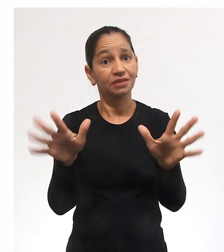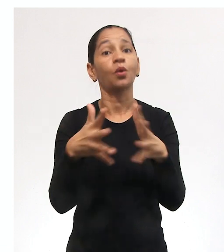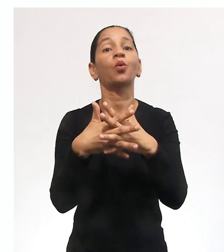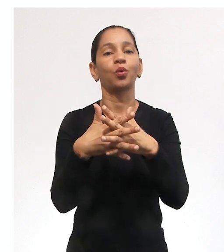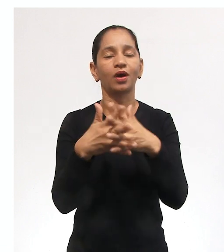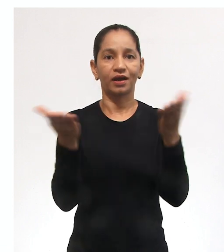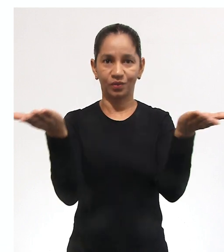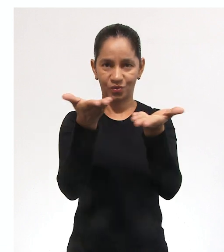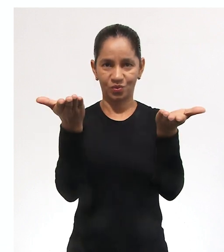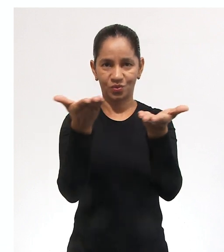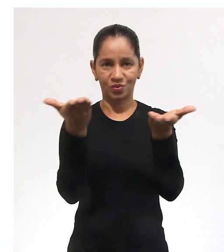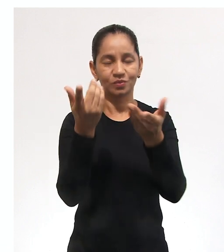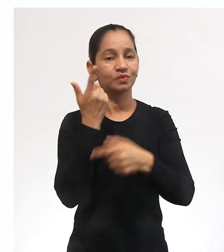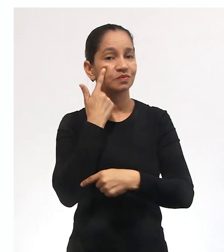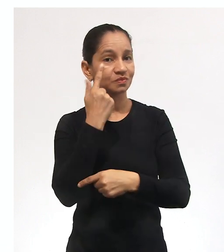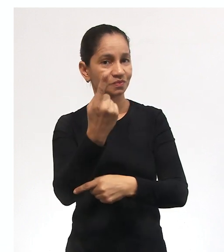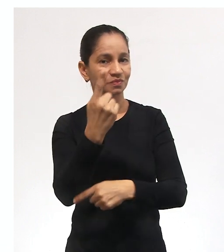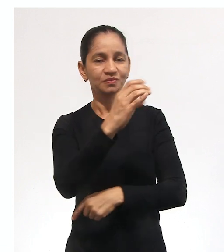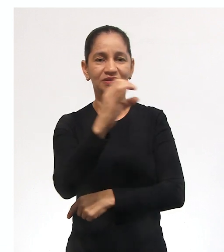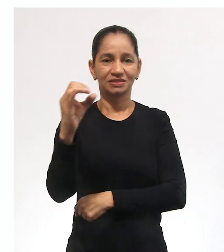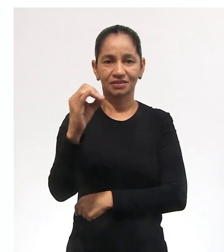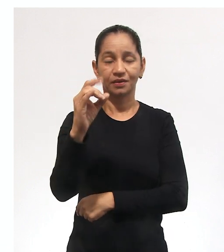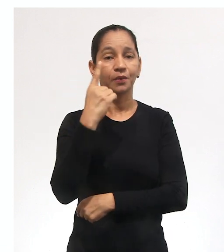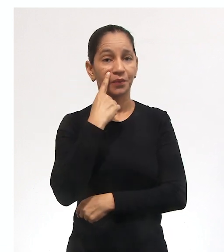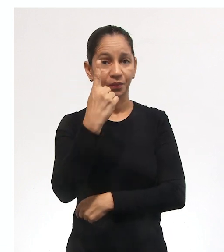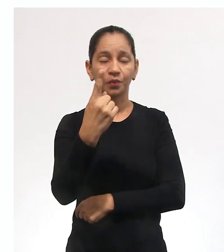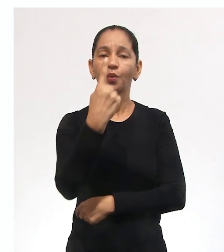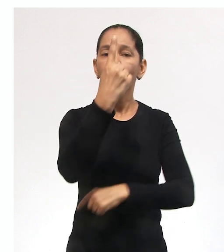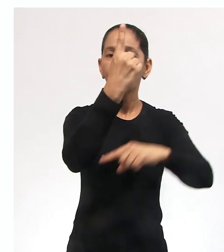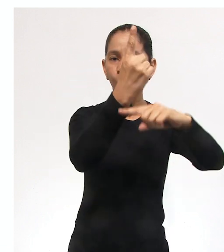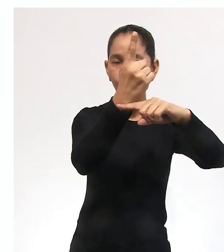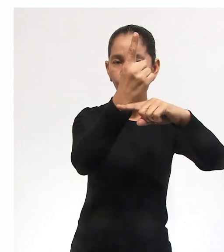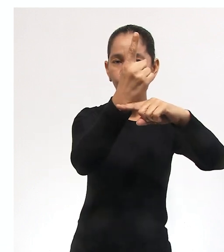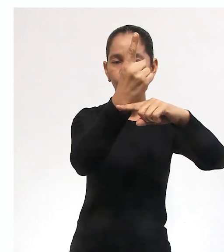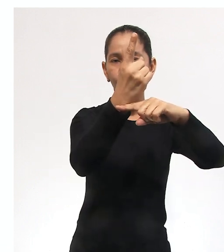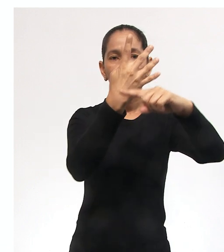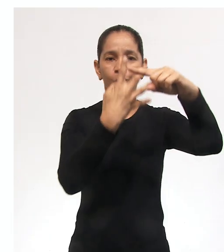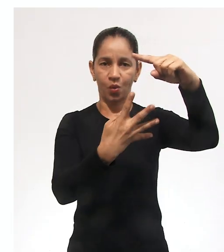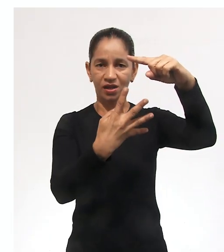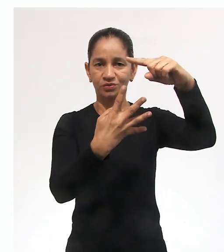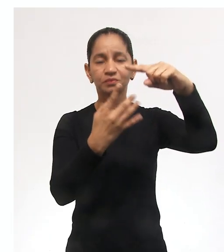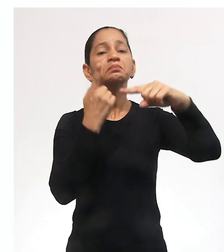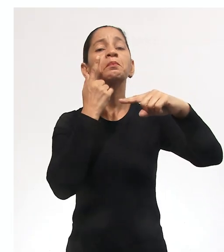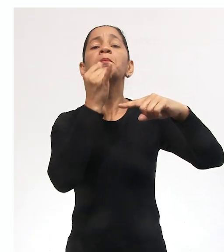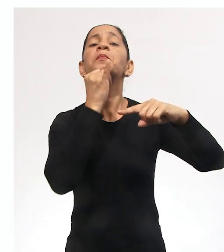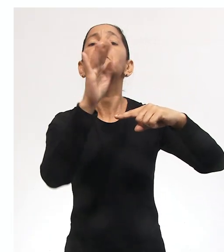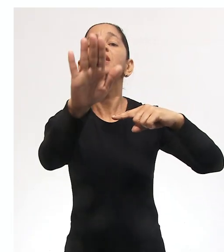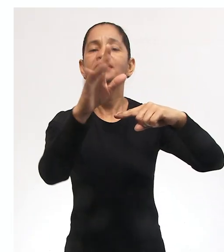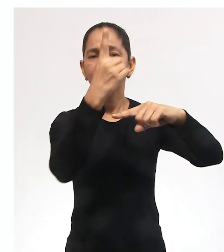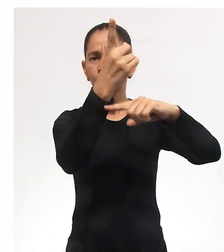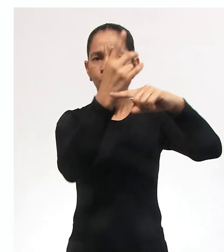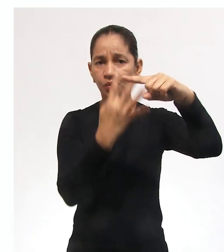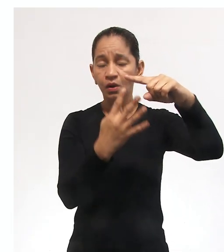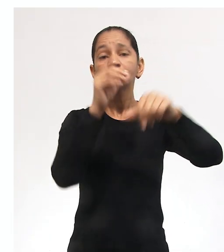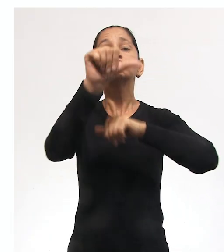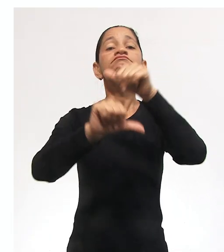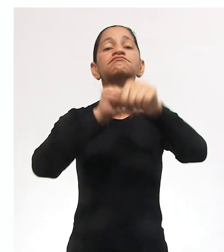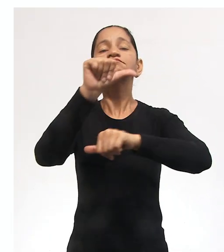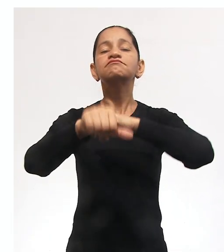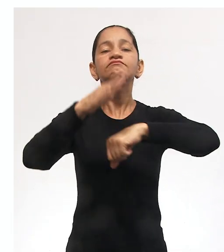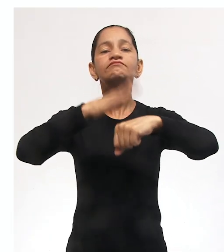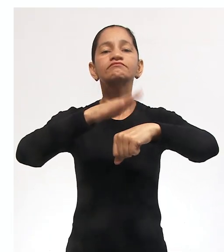seja com denominador 100, por exemplo, 1 sobre 4. Eu quero transformar essa fração aqui